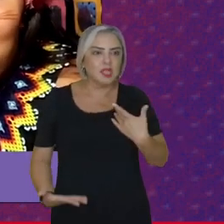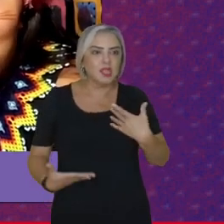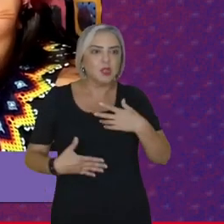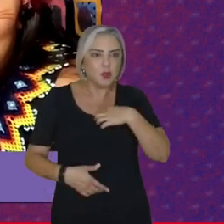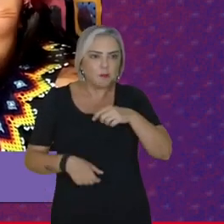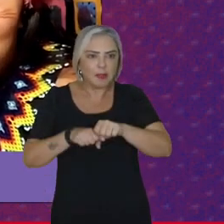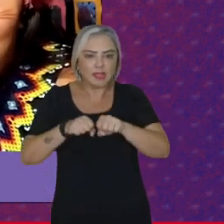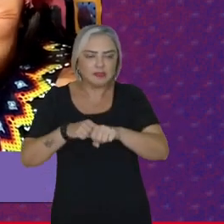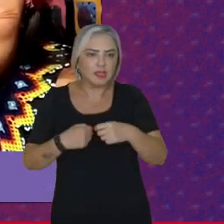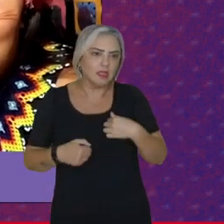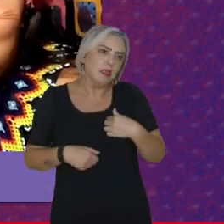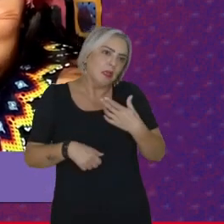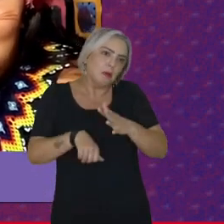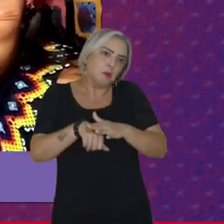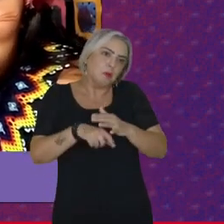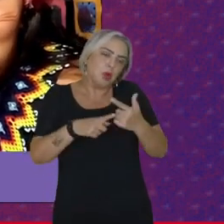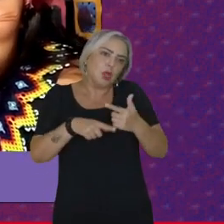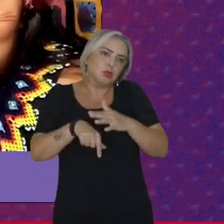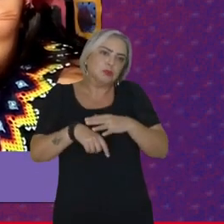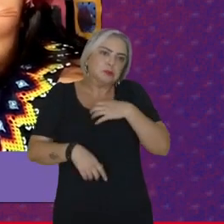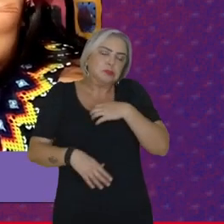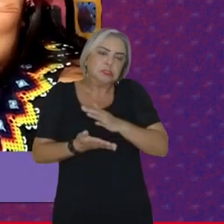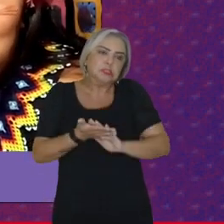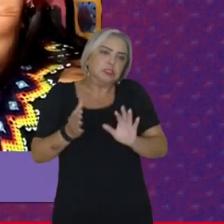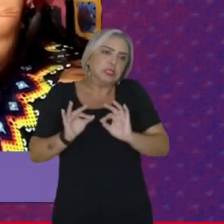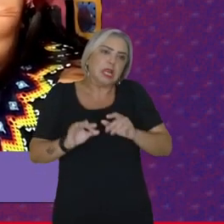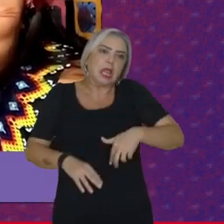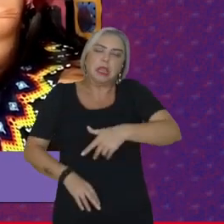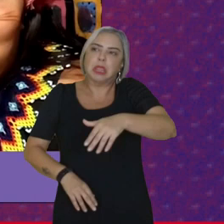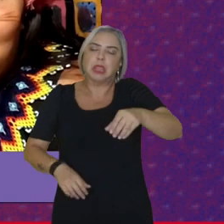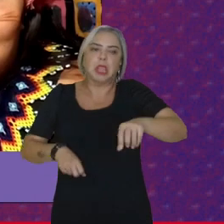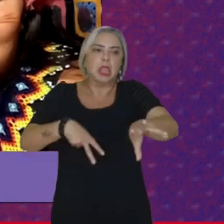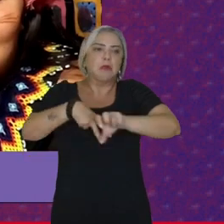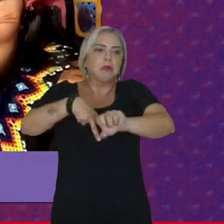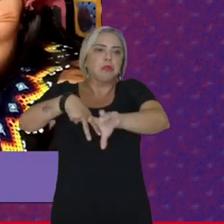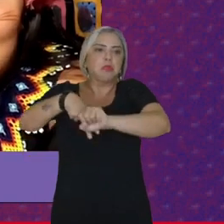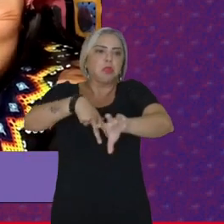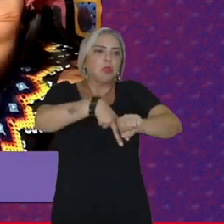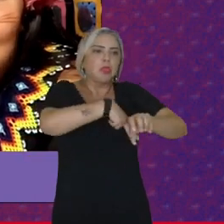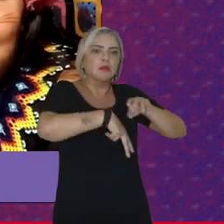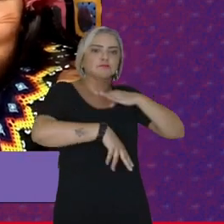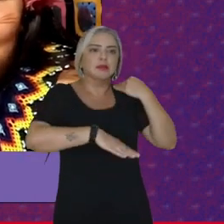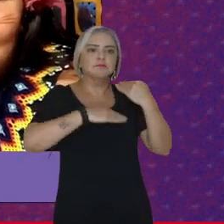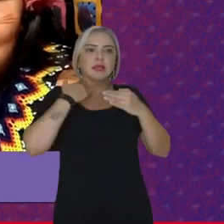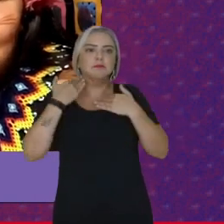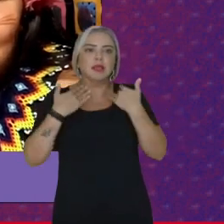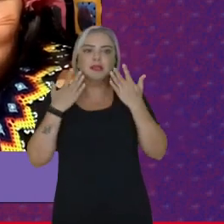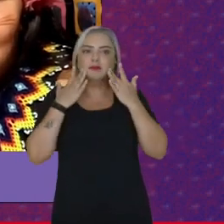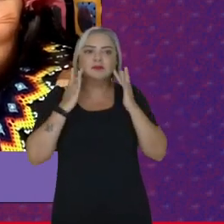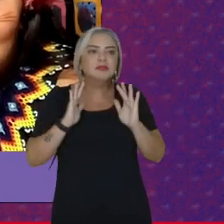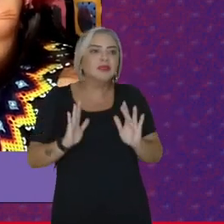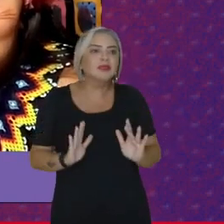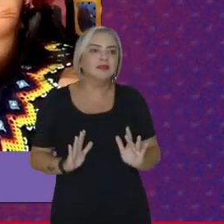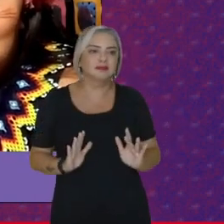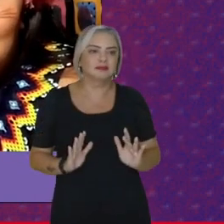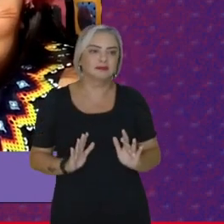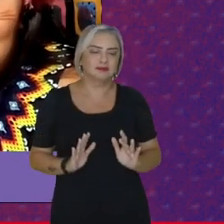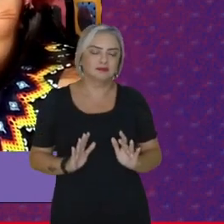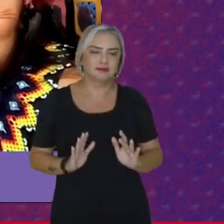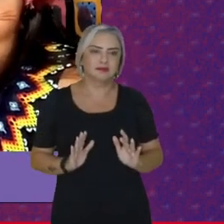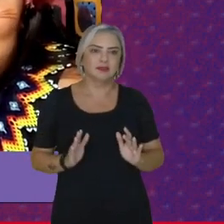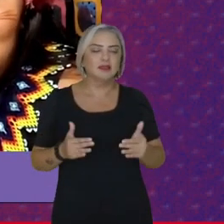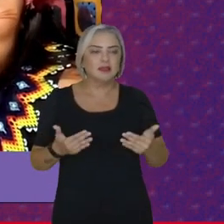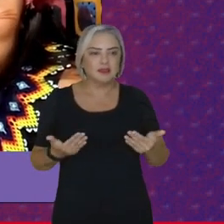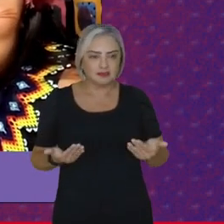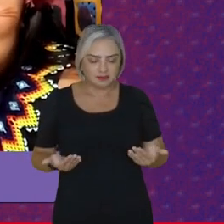ficado doente e não tive sintoma nenhum. E matei um monte de gente sem saber, né?